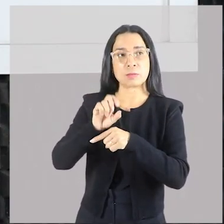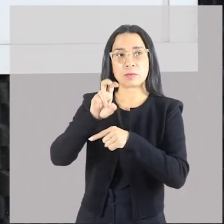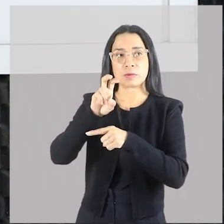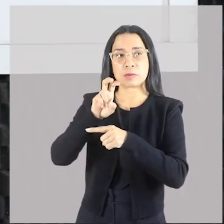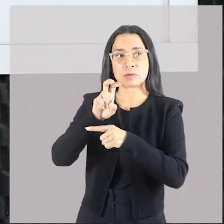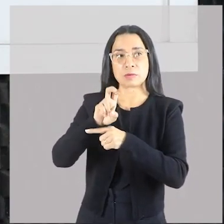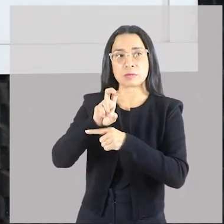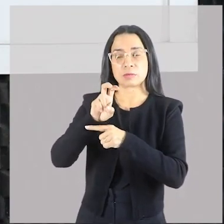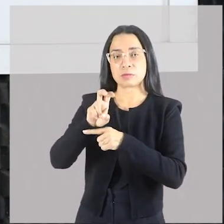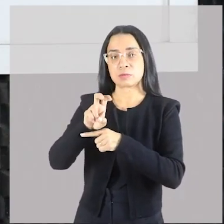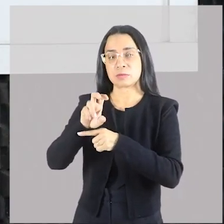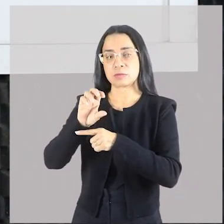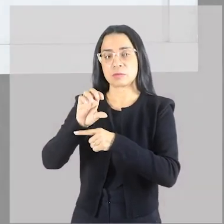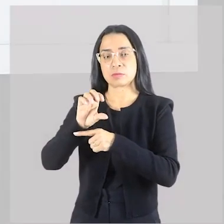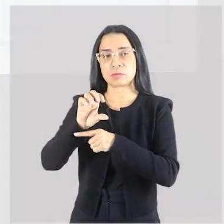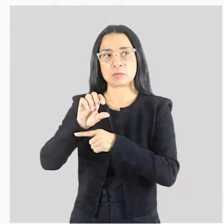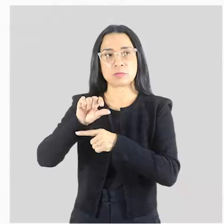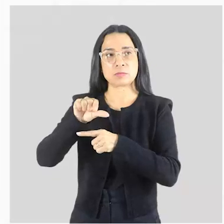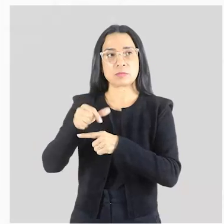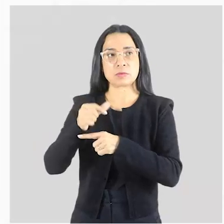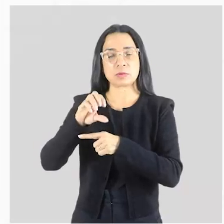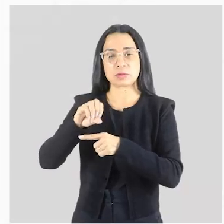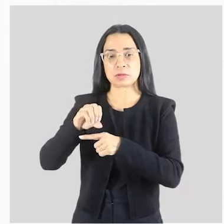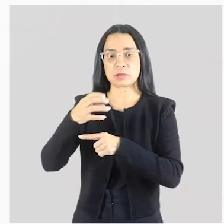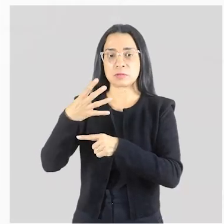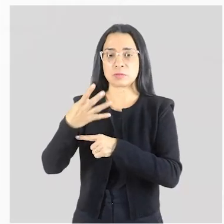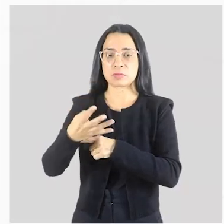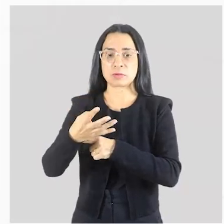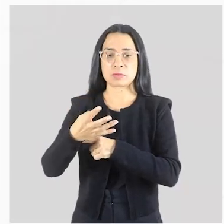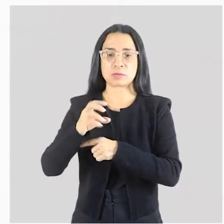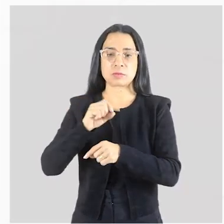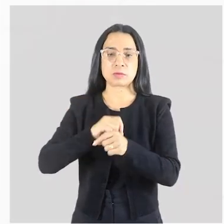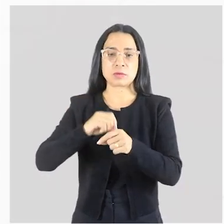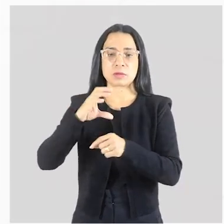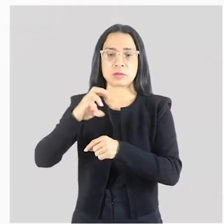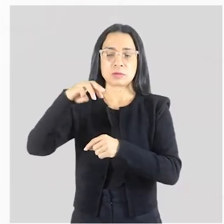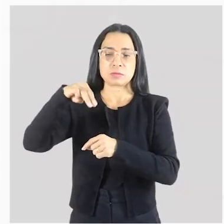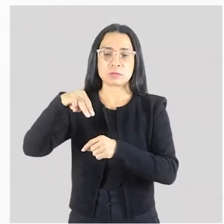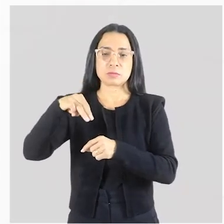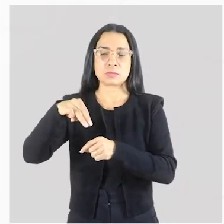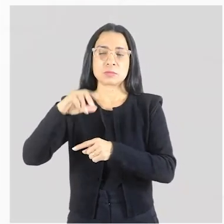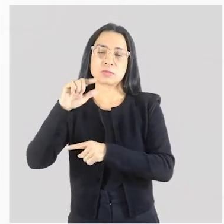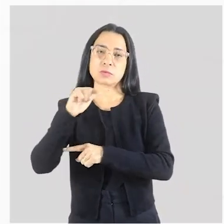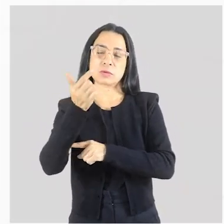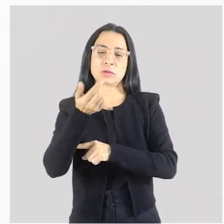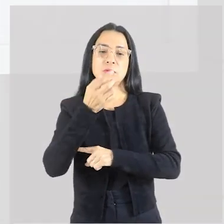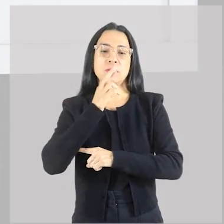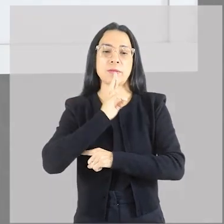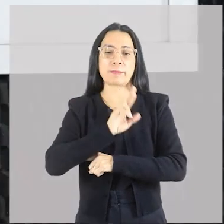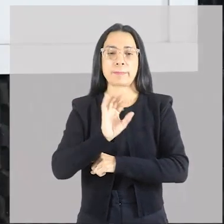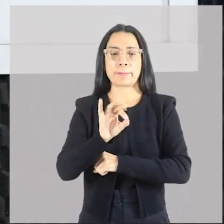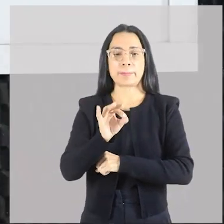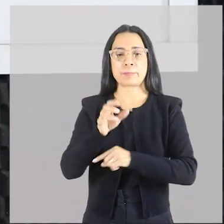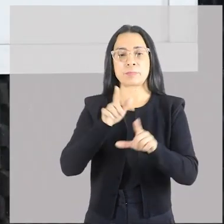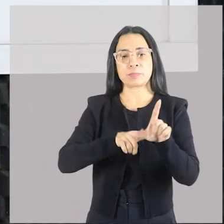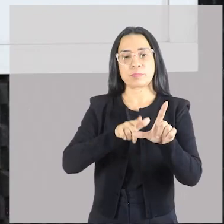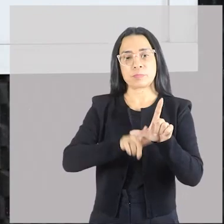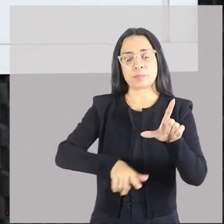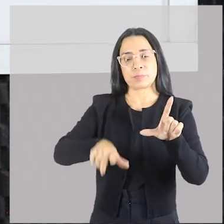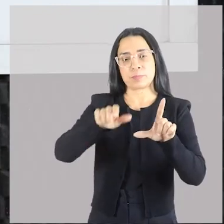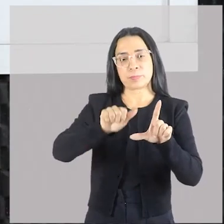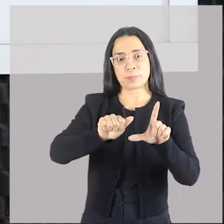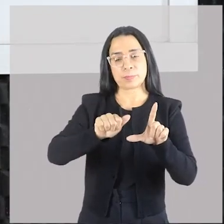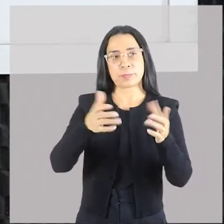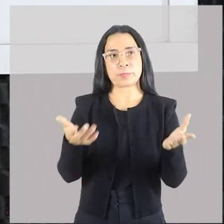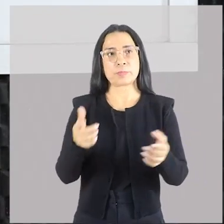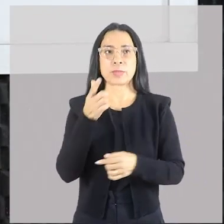55,04 centímetros quadrados. Resposta correta, letra A. Beleza?